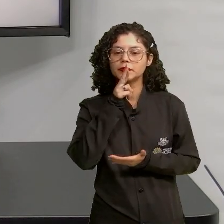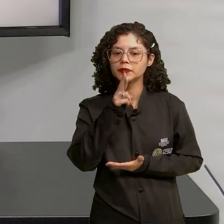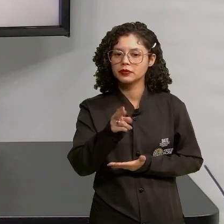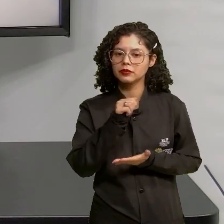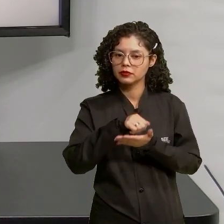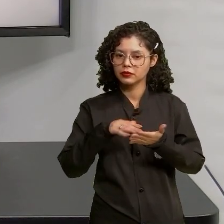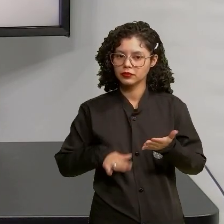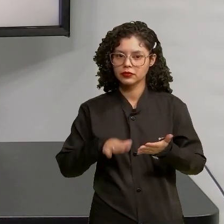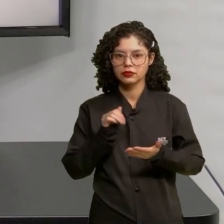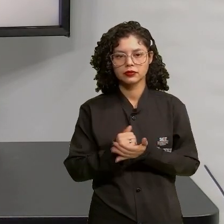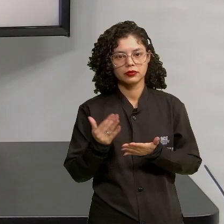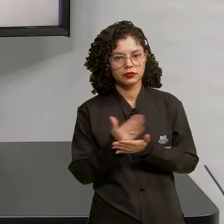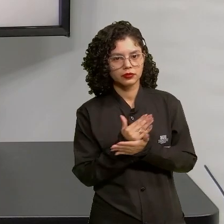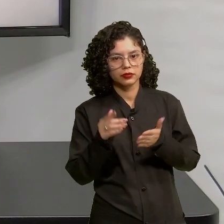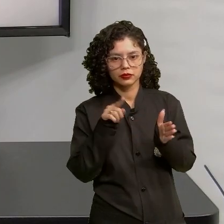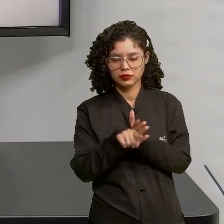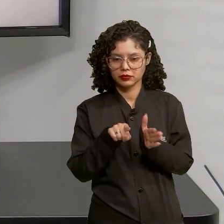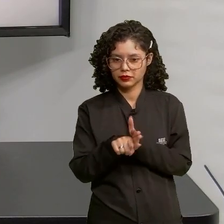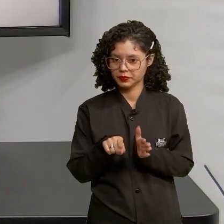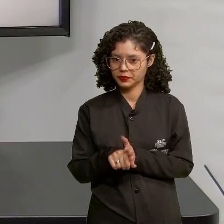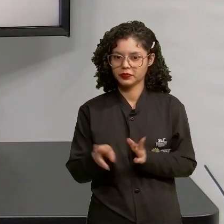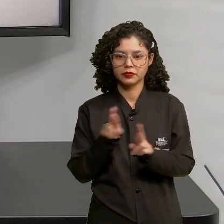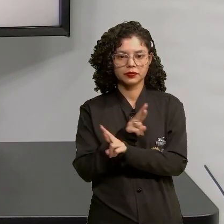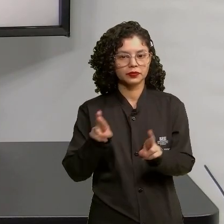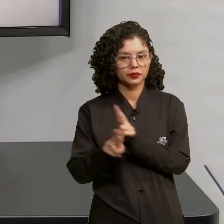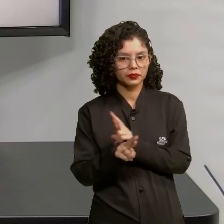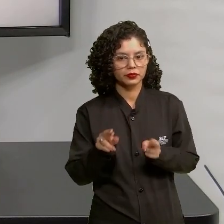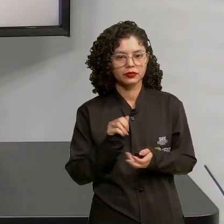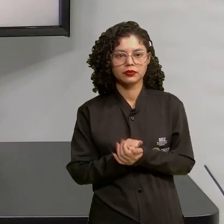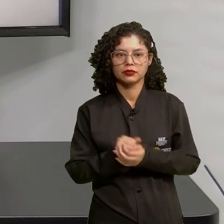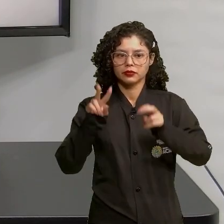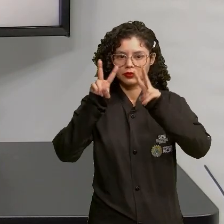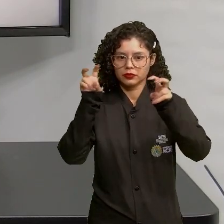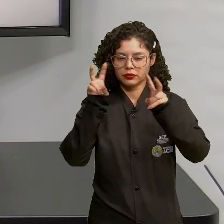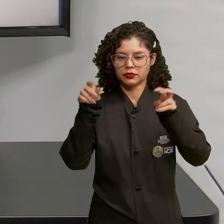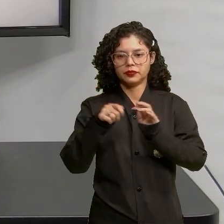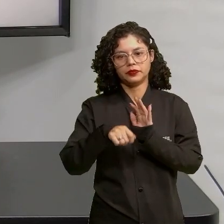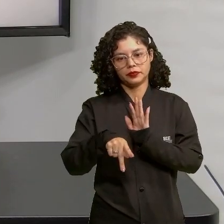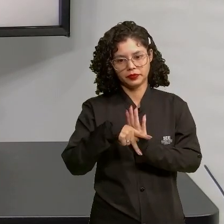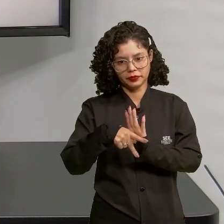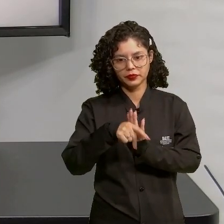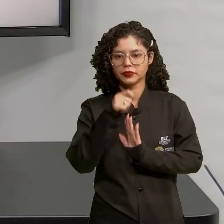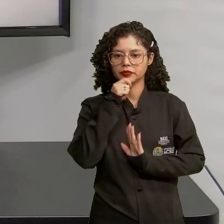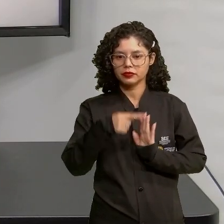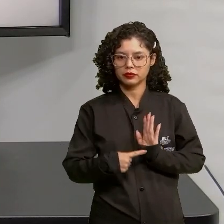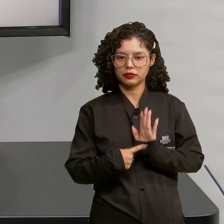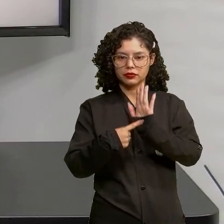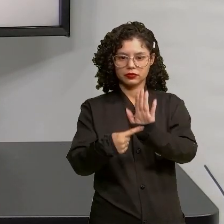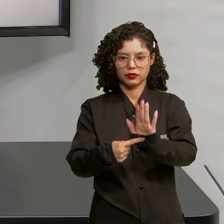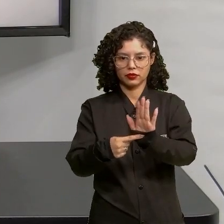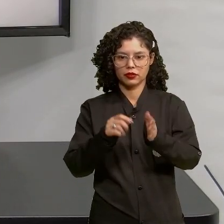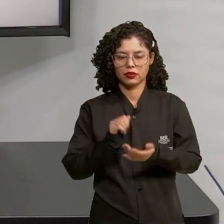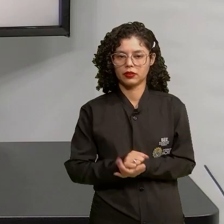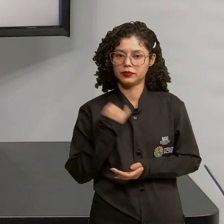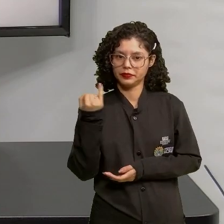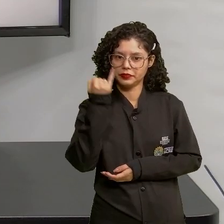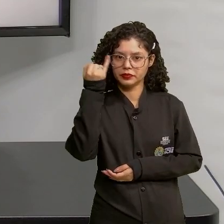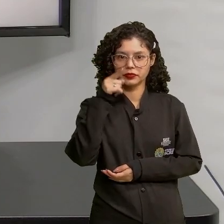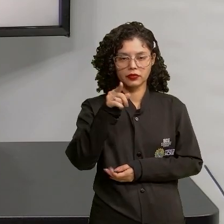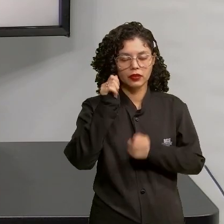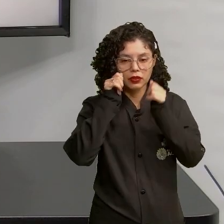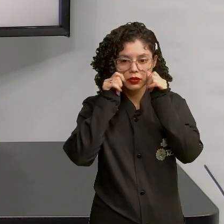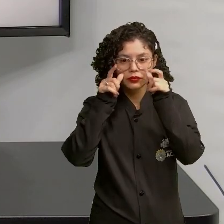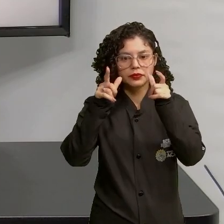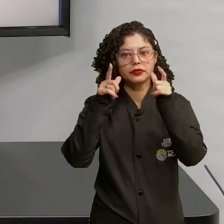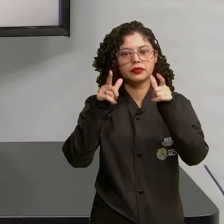a atividade com algumas questões relacionadas a esses instrumentos que a gente vai apresentar. Então é importante que você preste